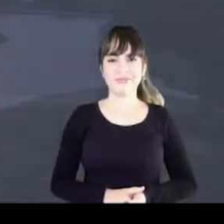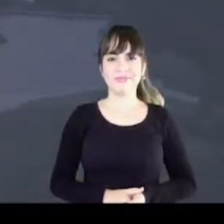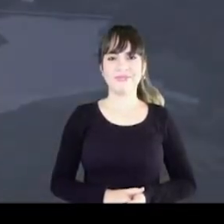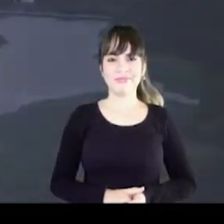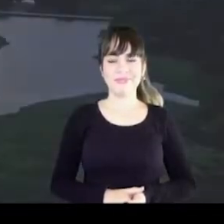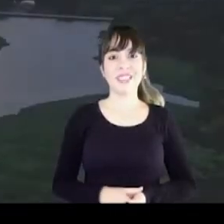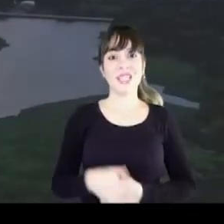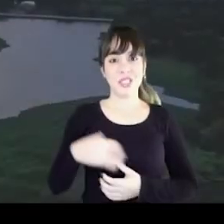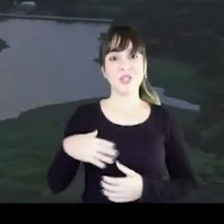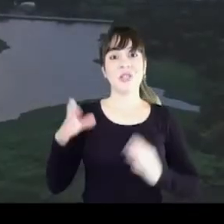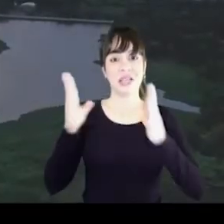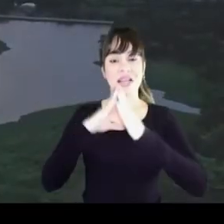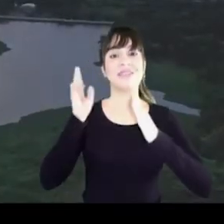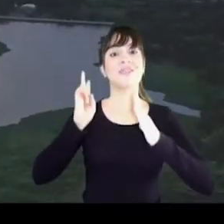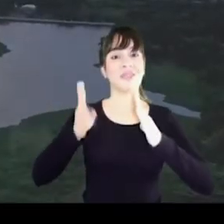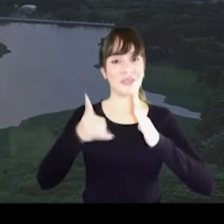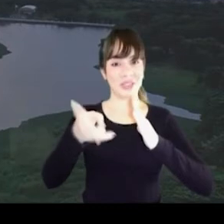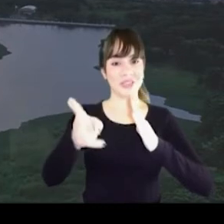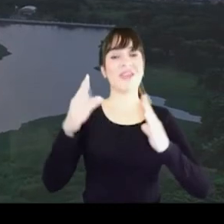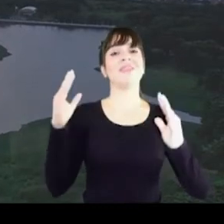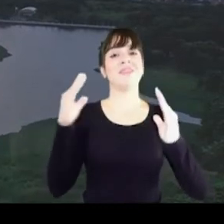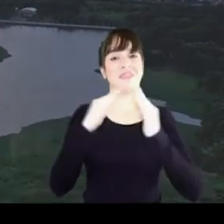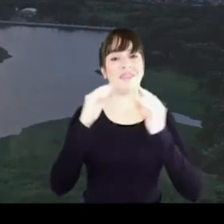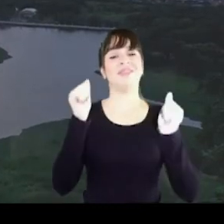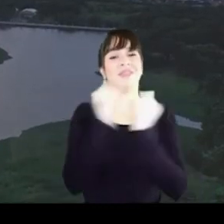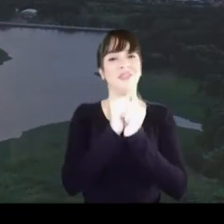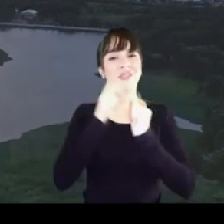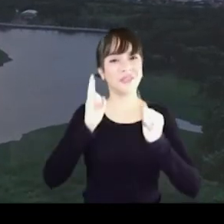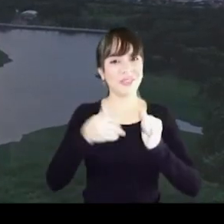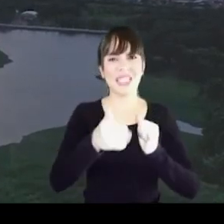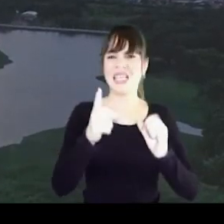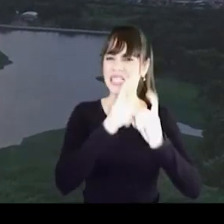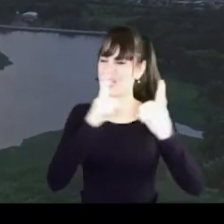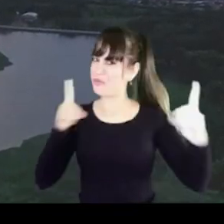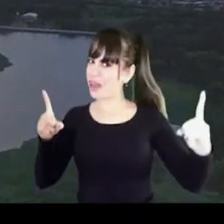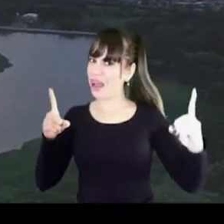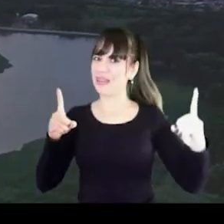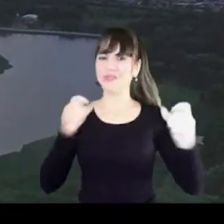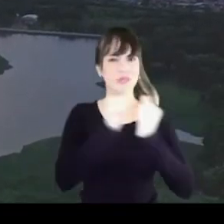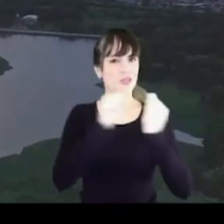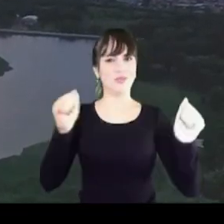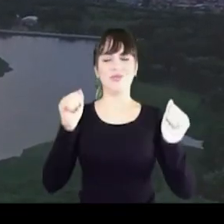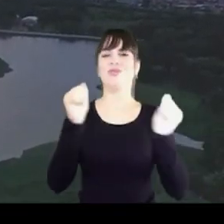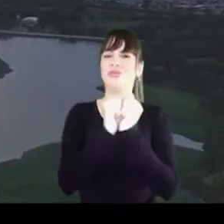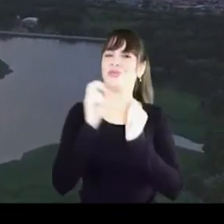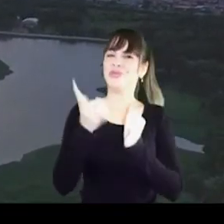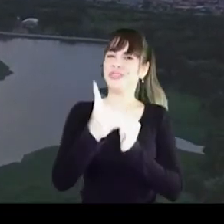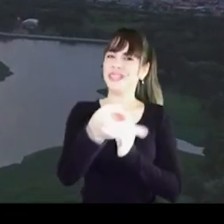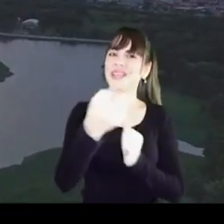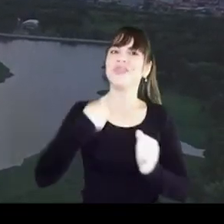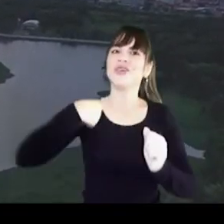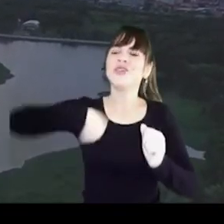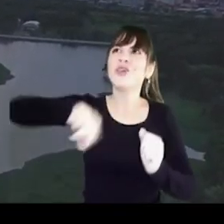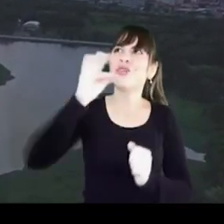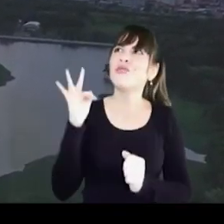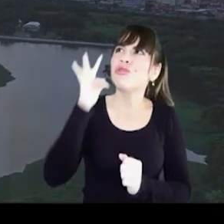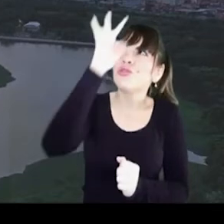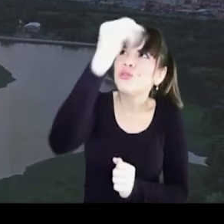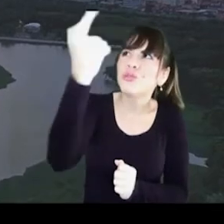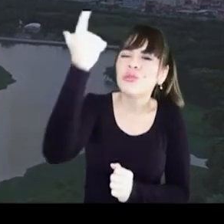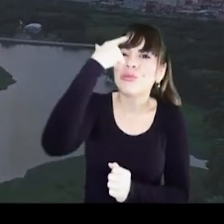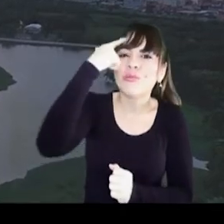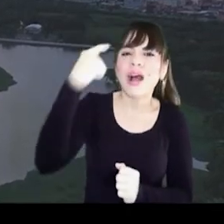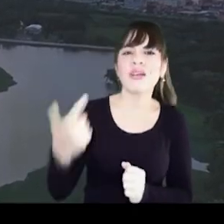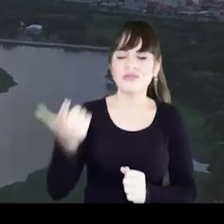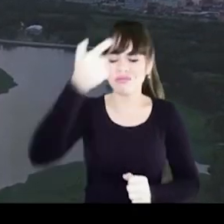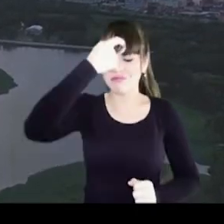Imagens de uma lagoa. Sigamos em casa e sigamos juntos. Separados, mas não distantes. Reconstruindo agora para